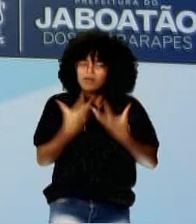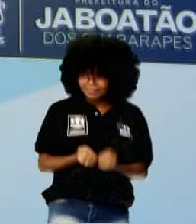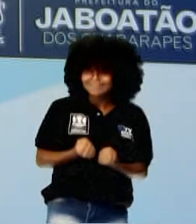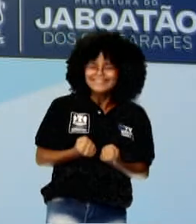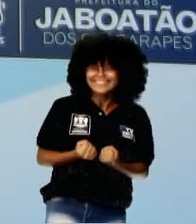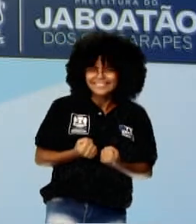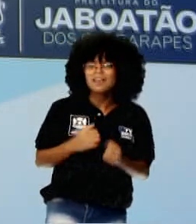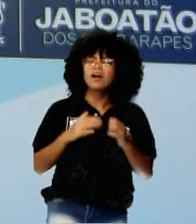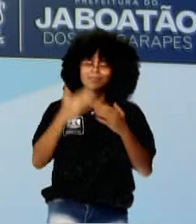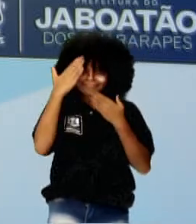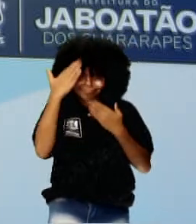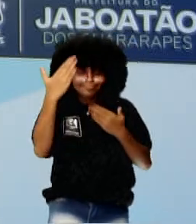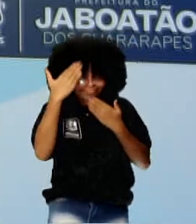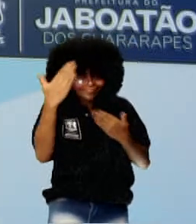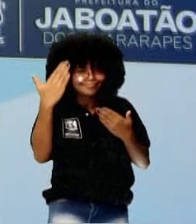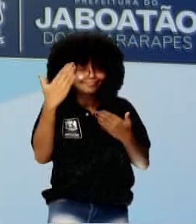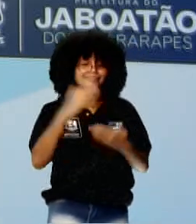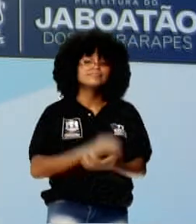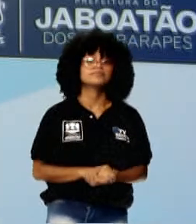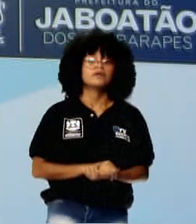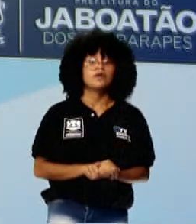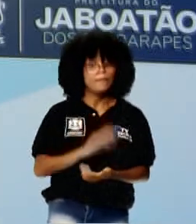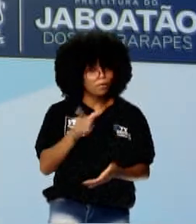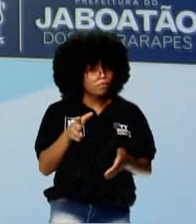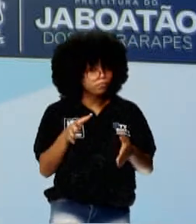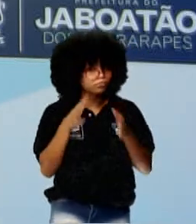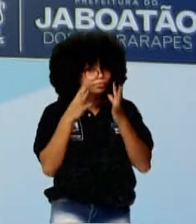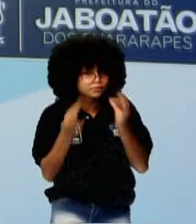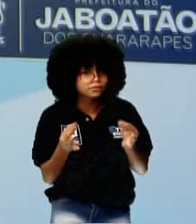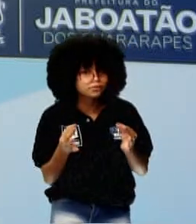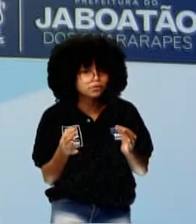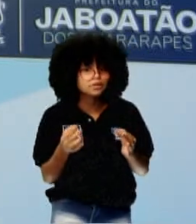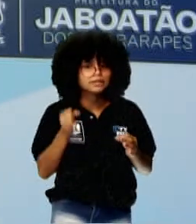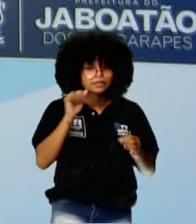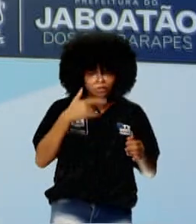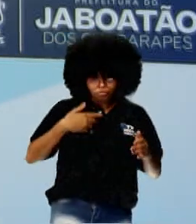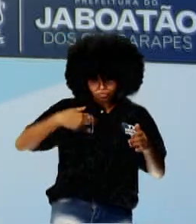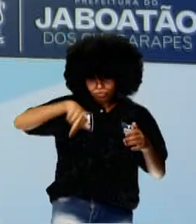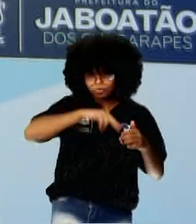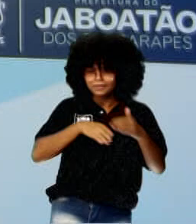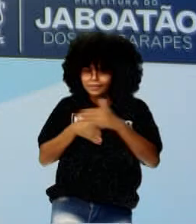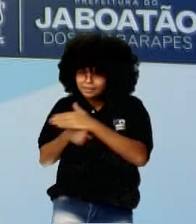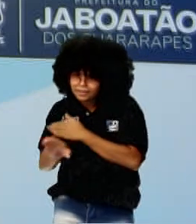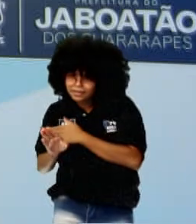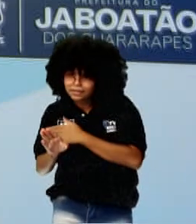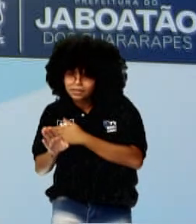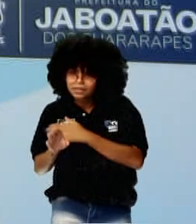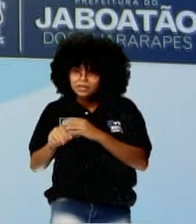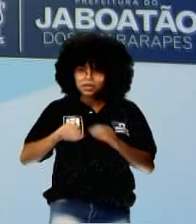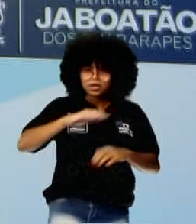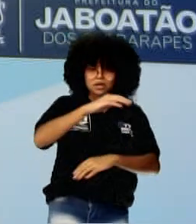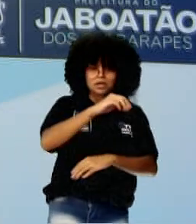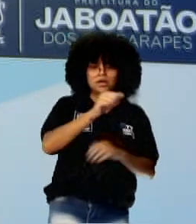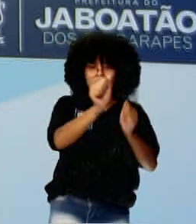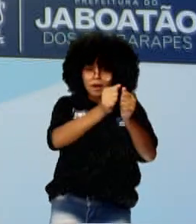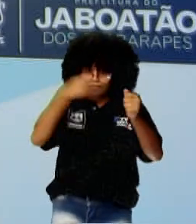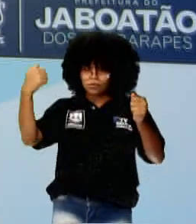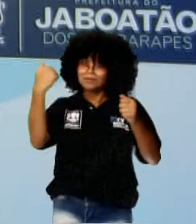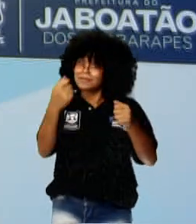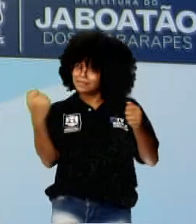Eu aceito e agradeço demais. Muito bem, mas preste atenção. Quando a gente sair para trabalhar, a porta você tem que